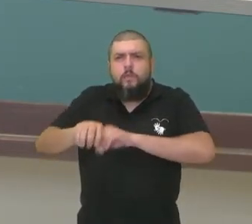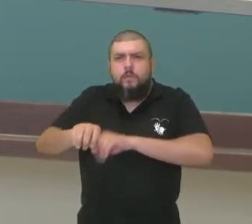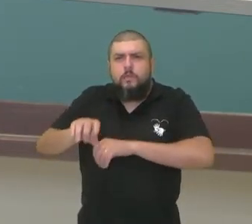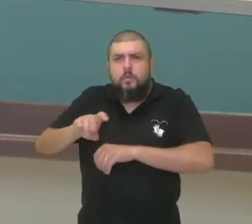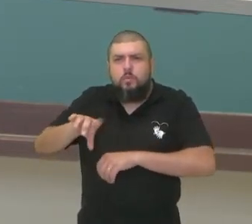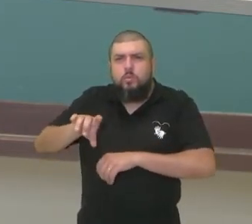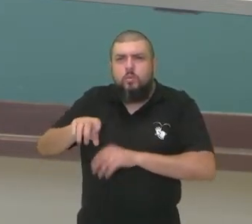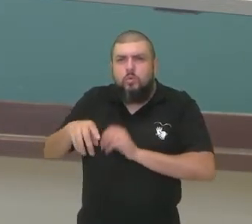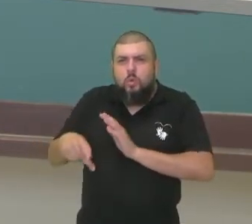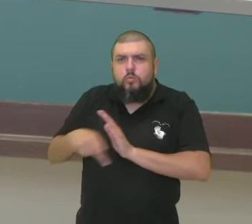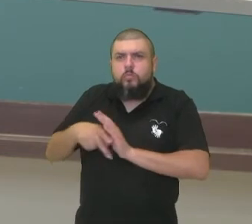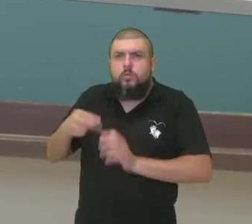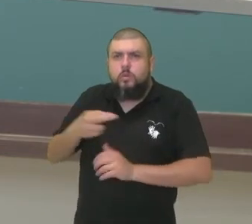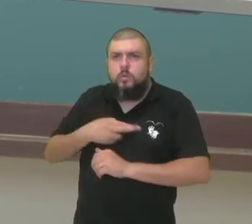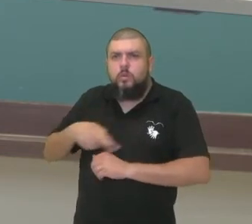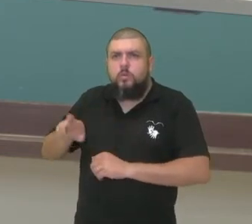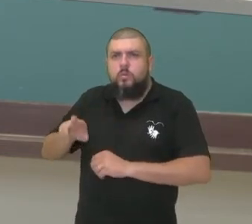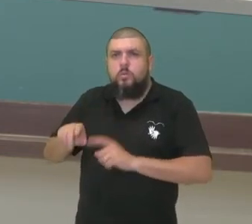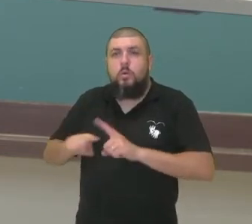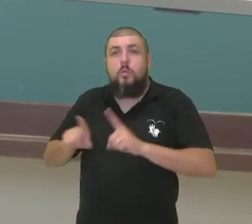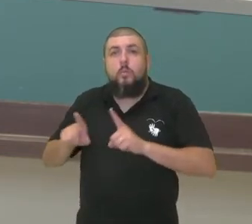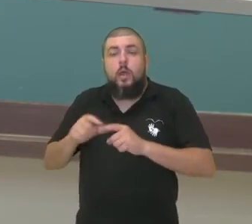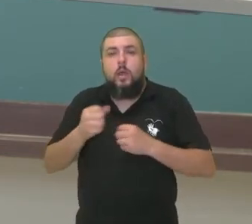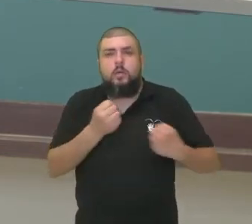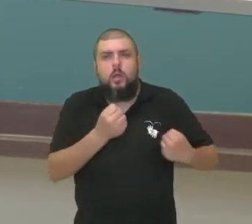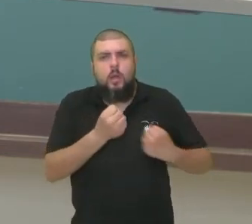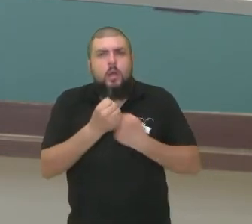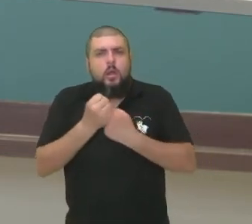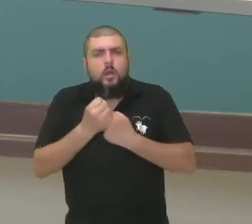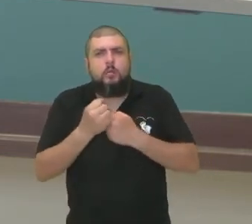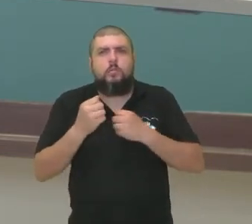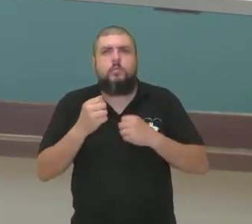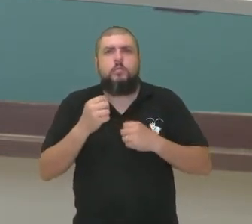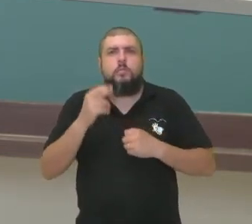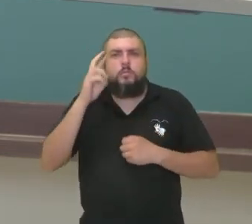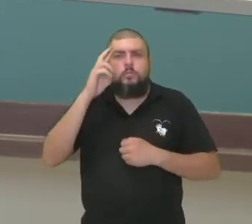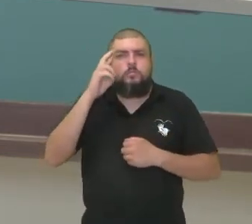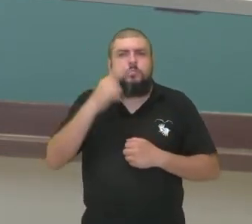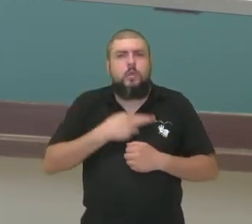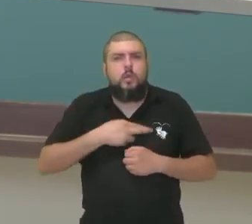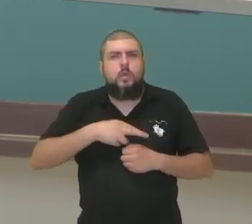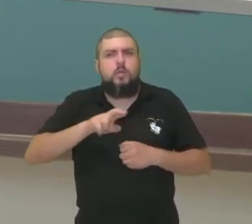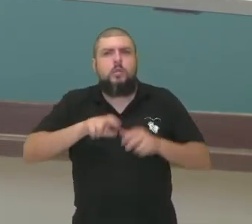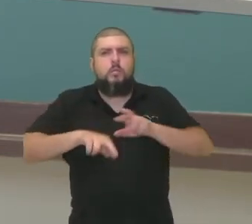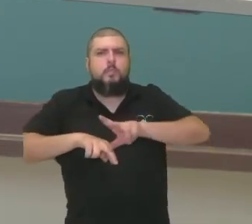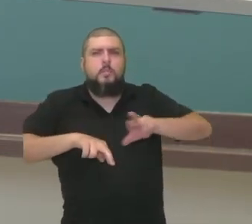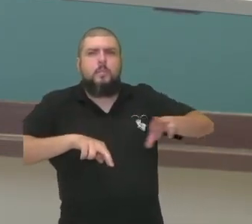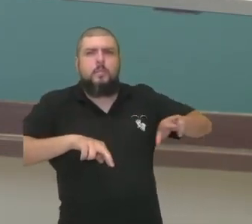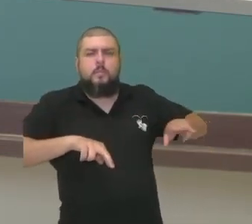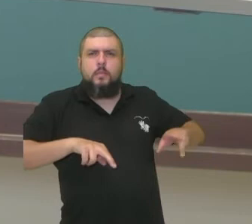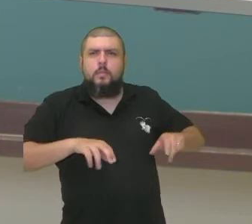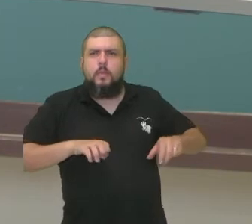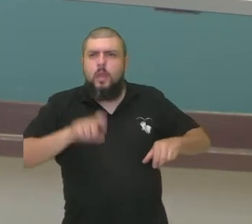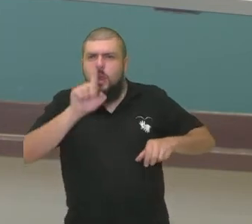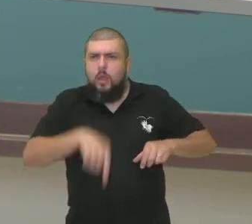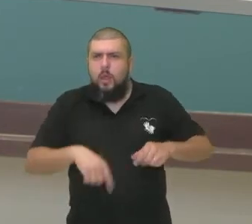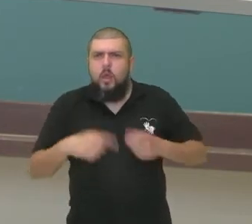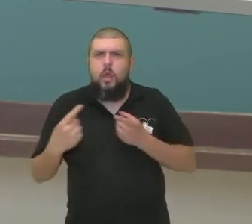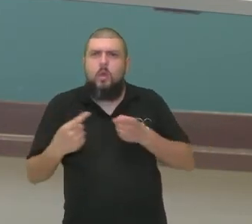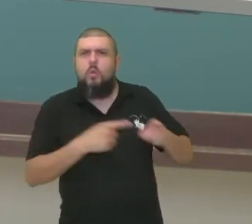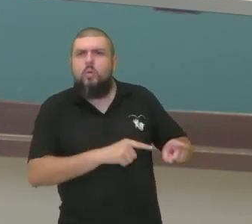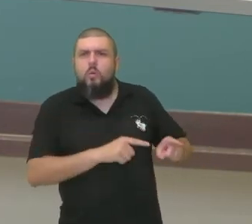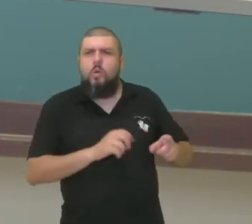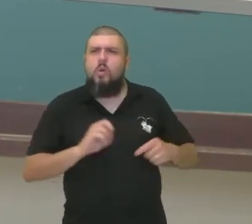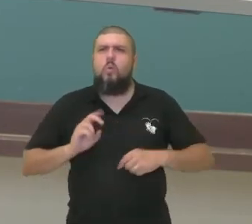religiosidade, mas quando ele defende a liberdade religiosa, ele estaria indo contra a sua religião? É uma provocação. Você conhece algum